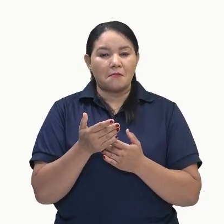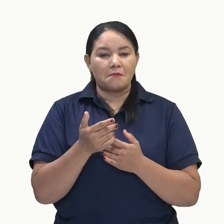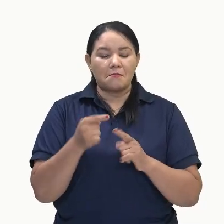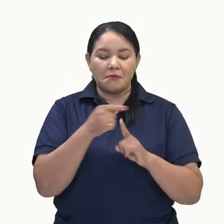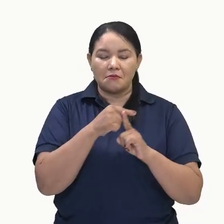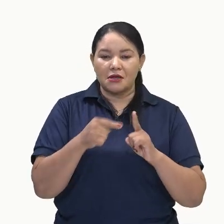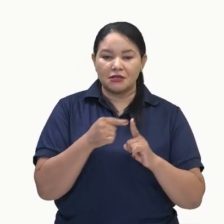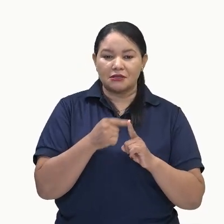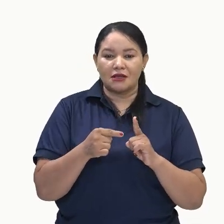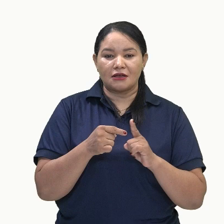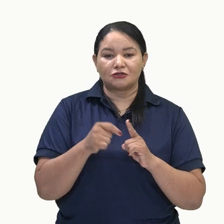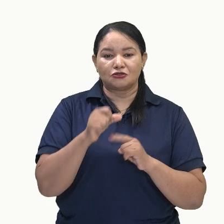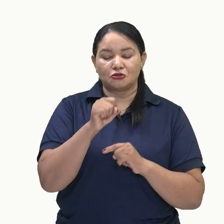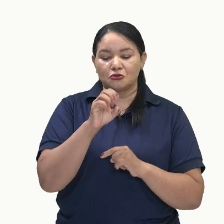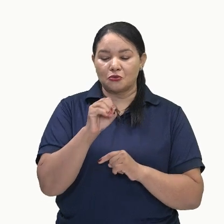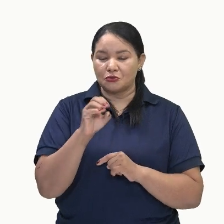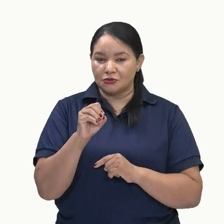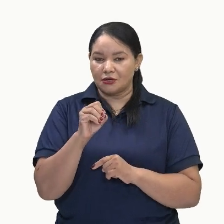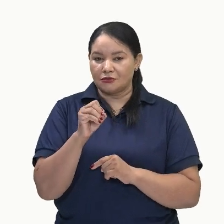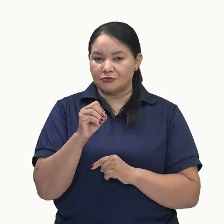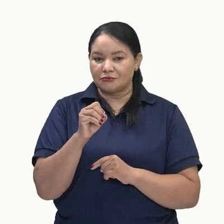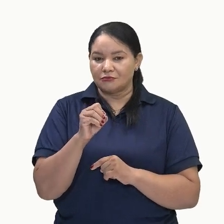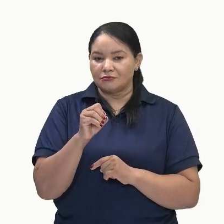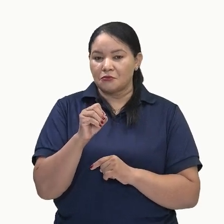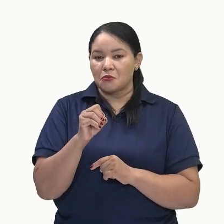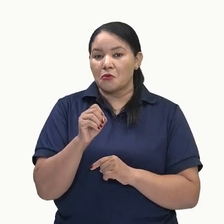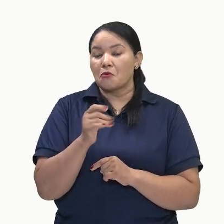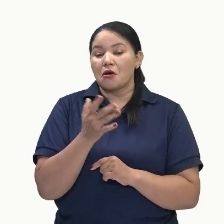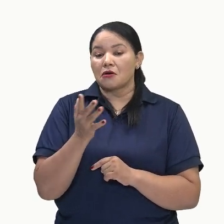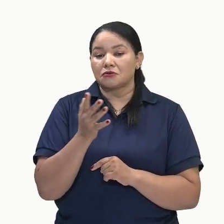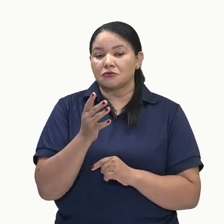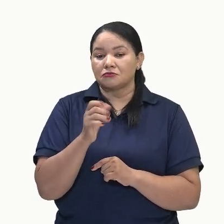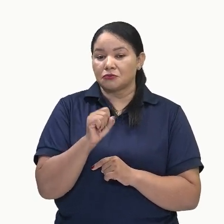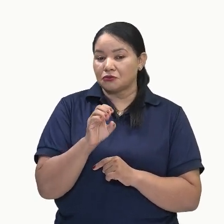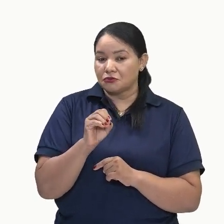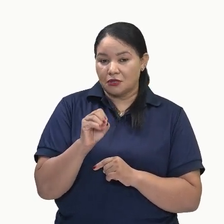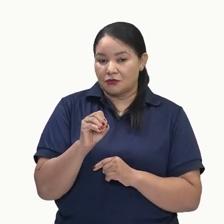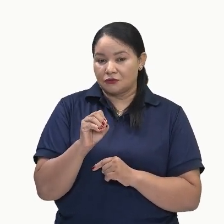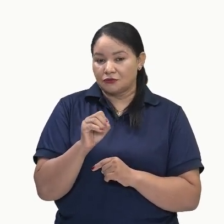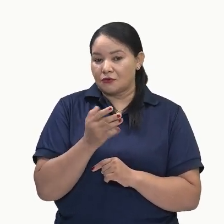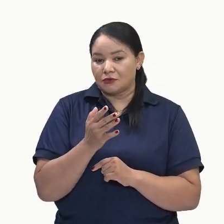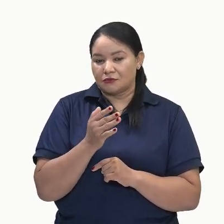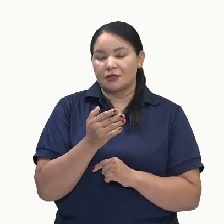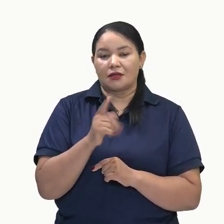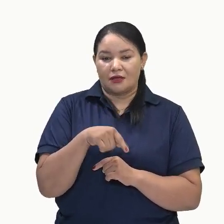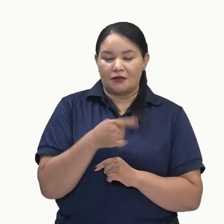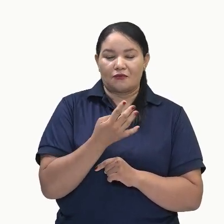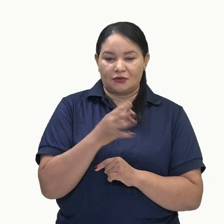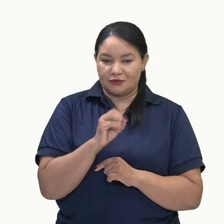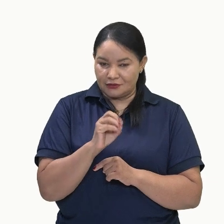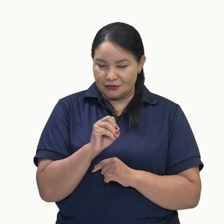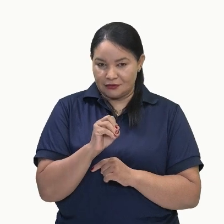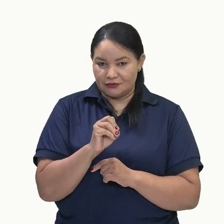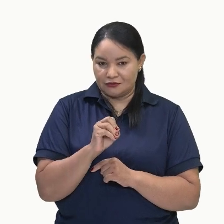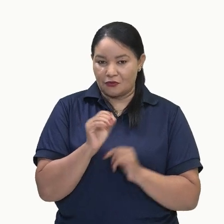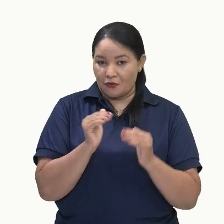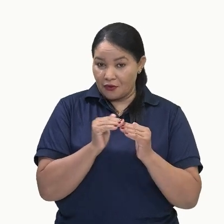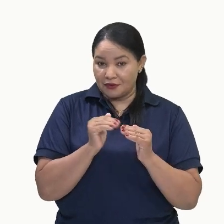de 800? Metade de 800 é 400. Concorda com o